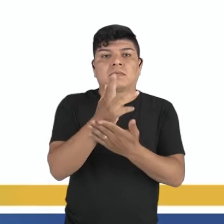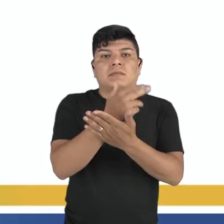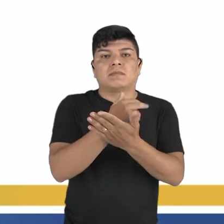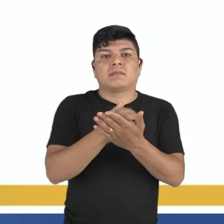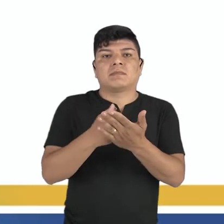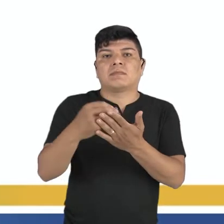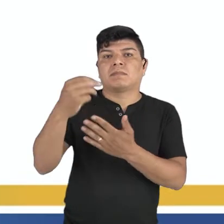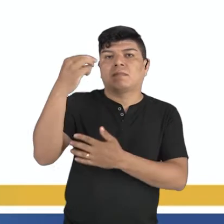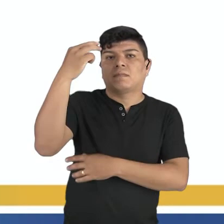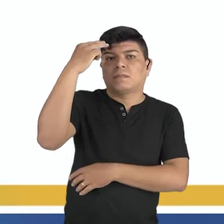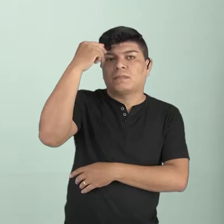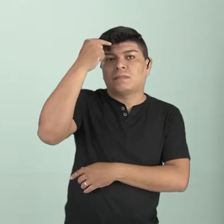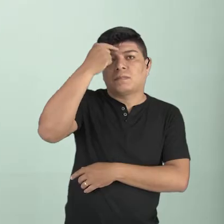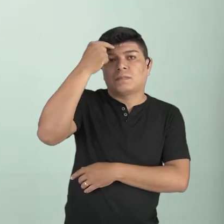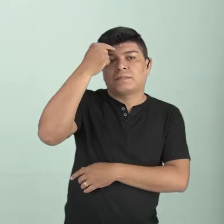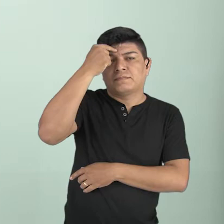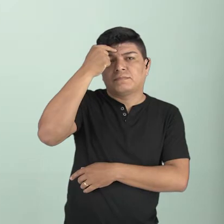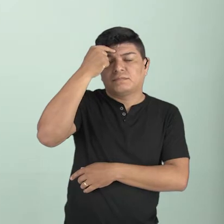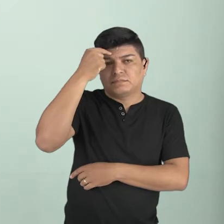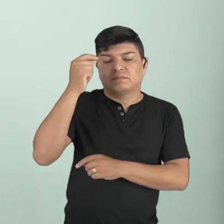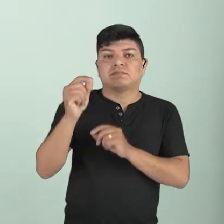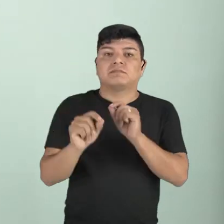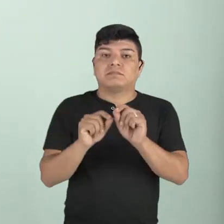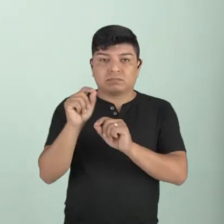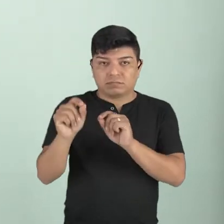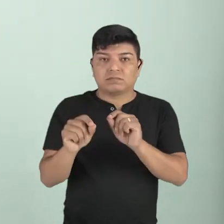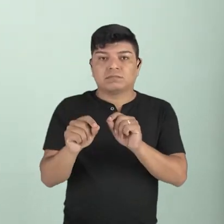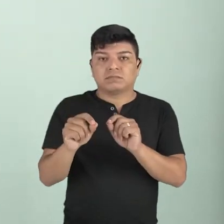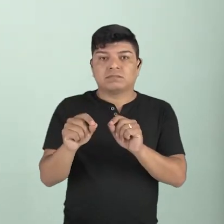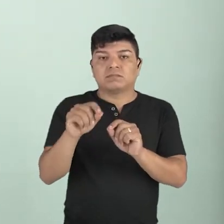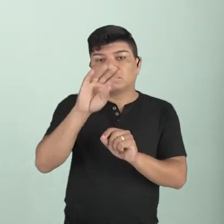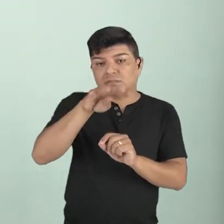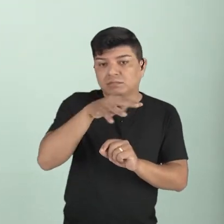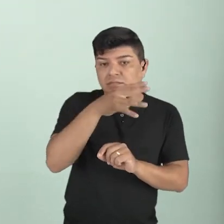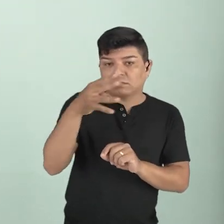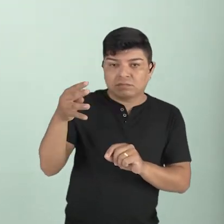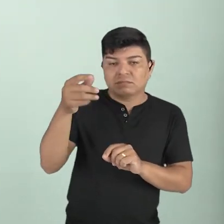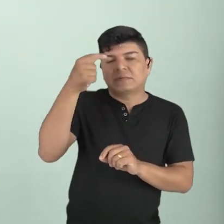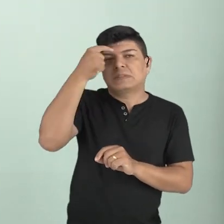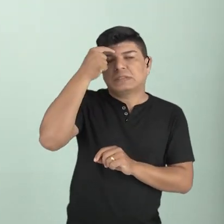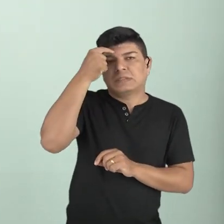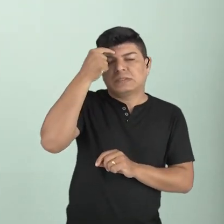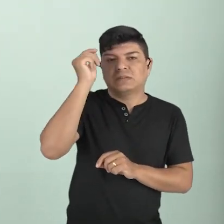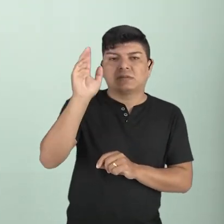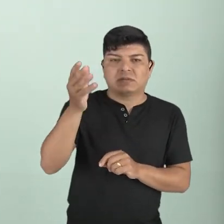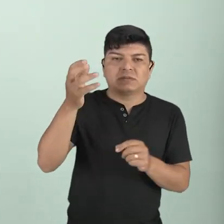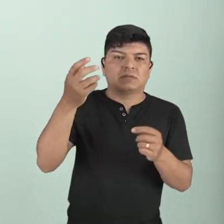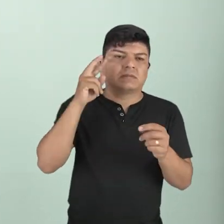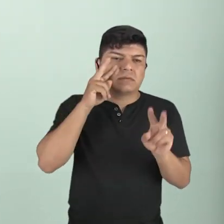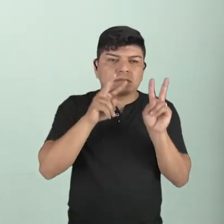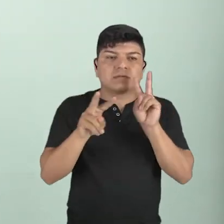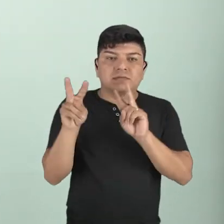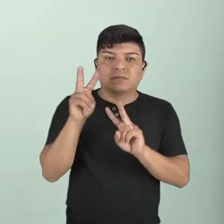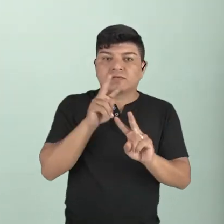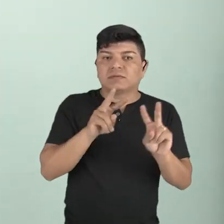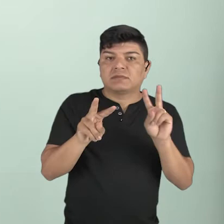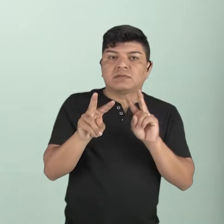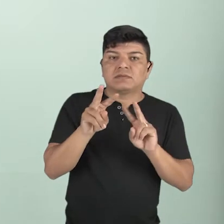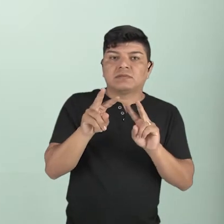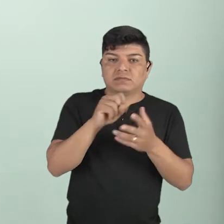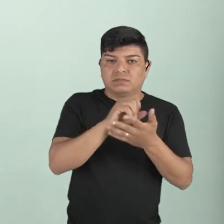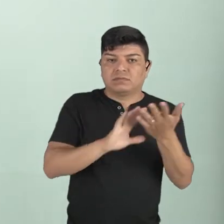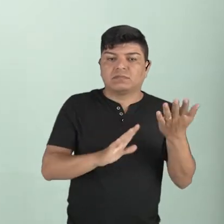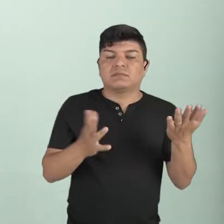mental. Mapa mental é um tipo de esquema que com certeza você já ouviu falar ou já visualizou por aí.